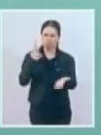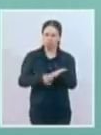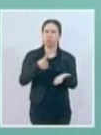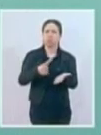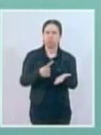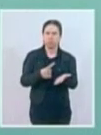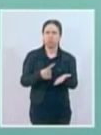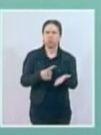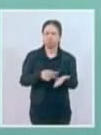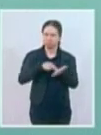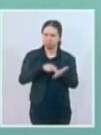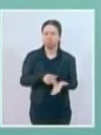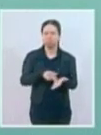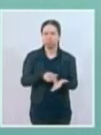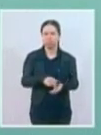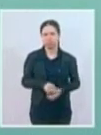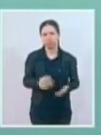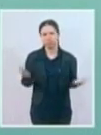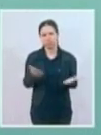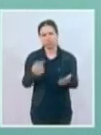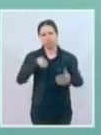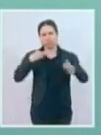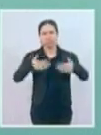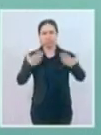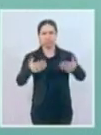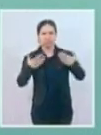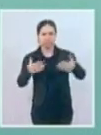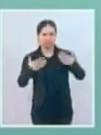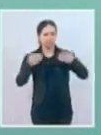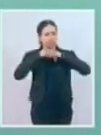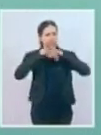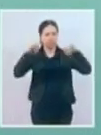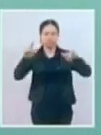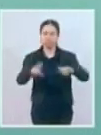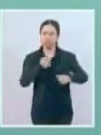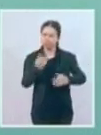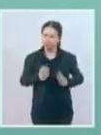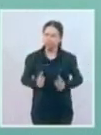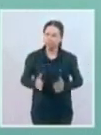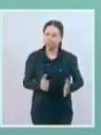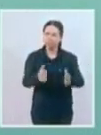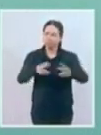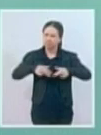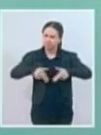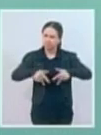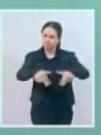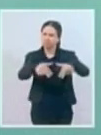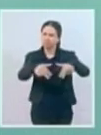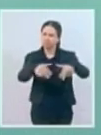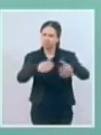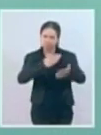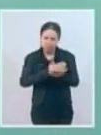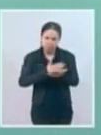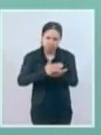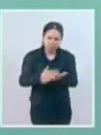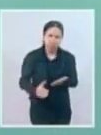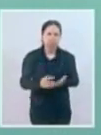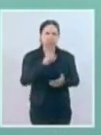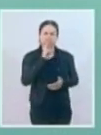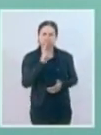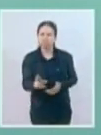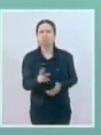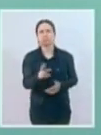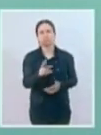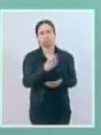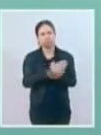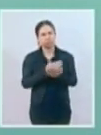trabalho conjunto. Claro. Hoje eu tenho a alegria de dizer, estamos caminhando, estamos entregando resultados, entregando